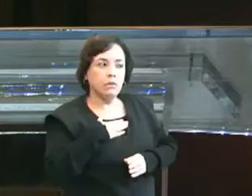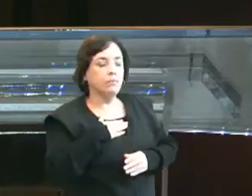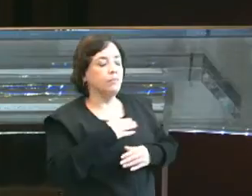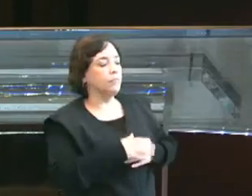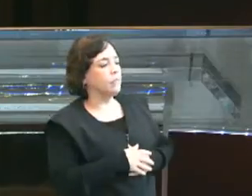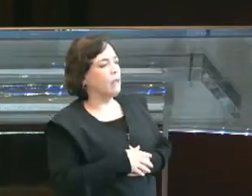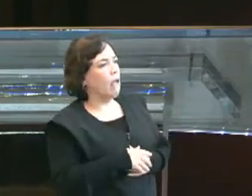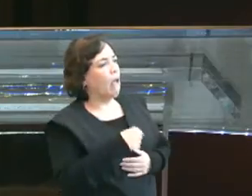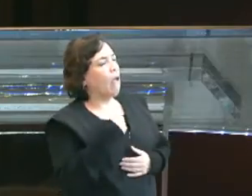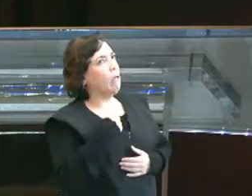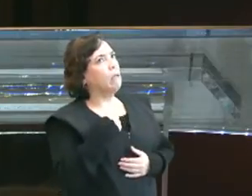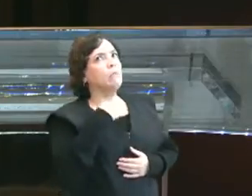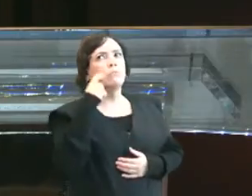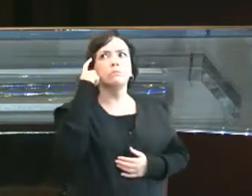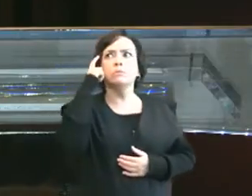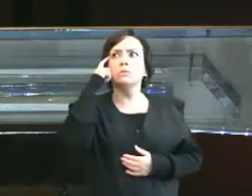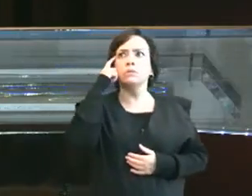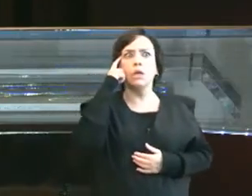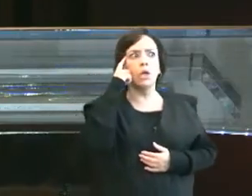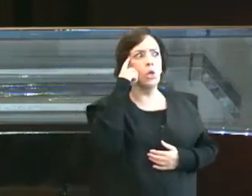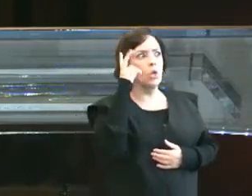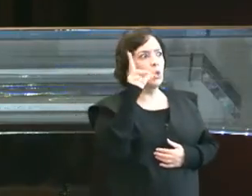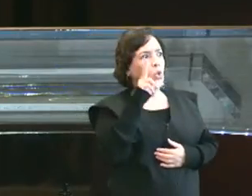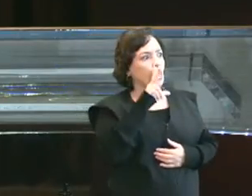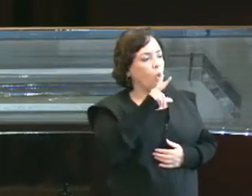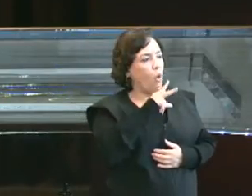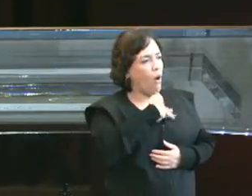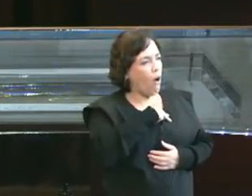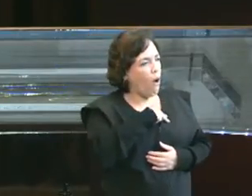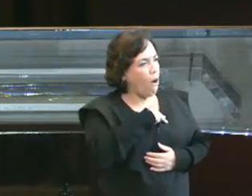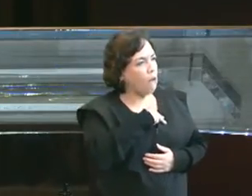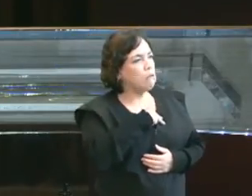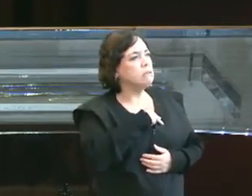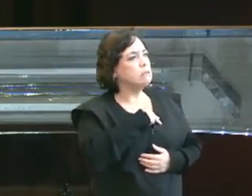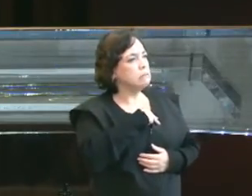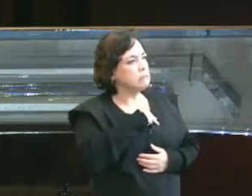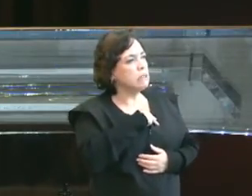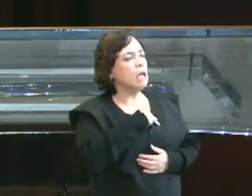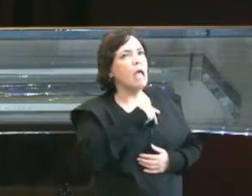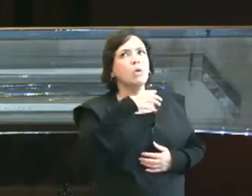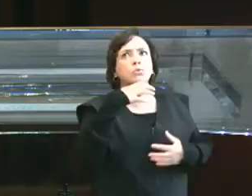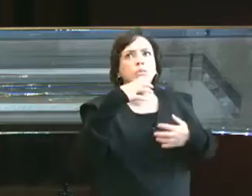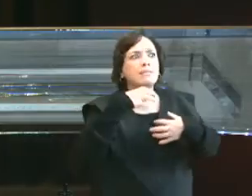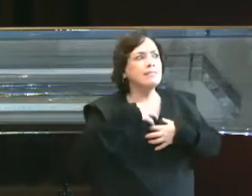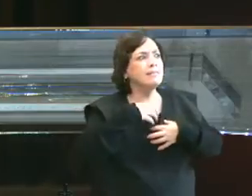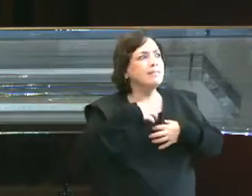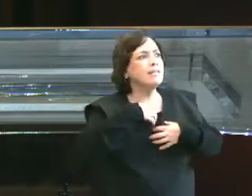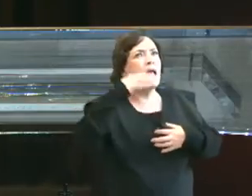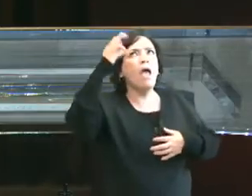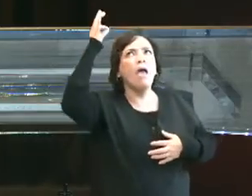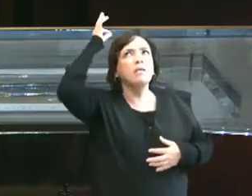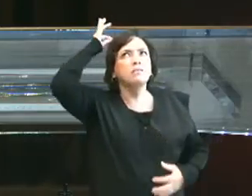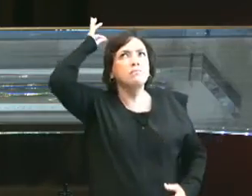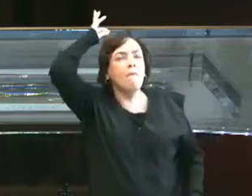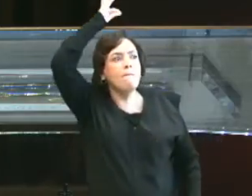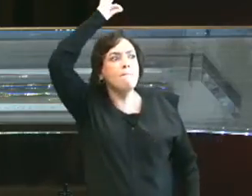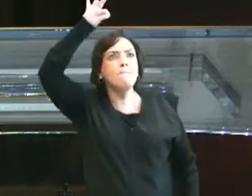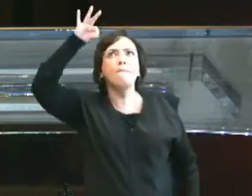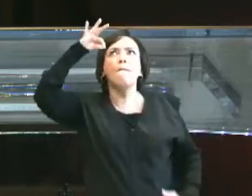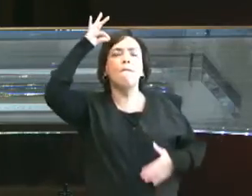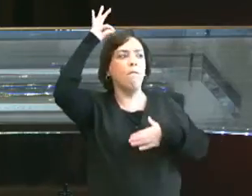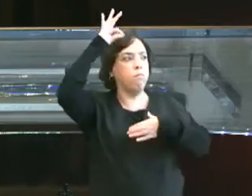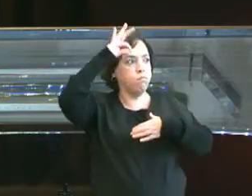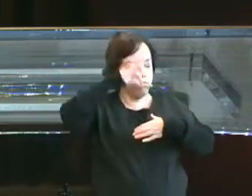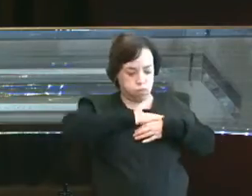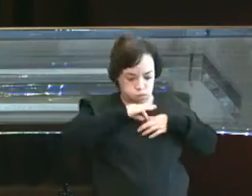Naquele dia o assobio do vento me levou uma revelação restauradora. Eu